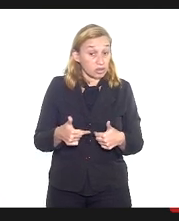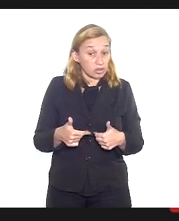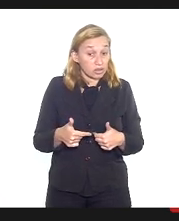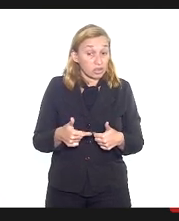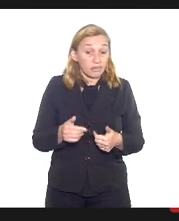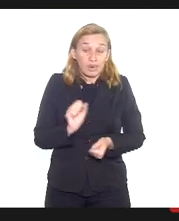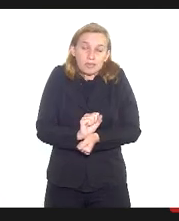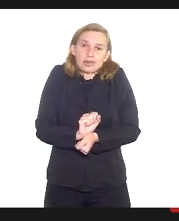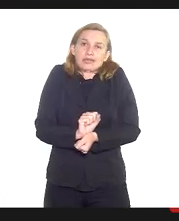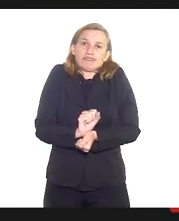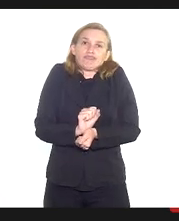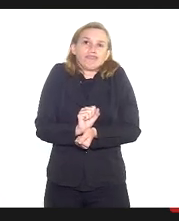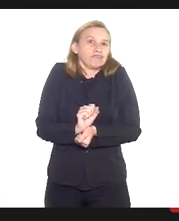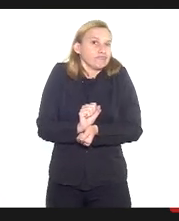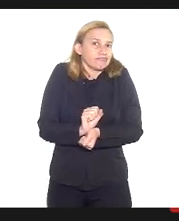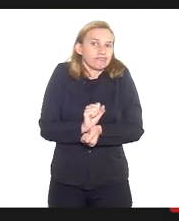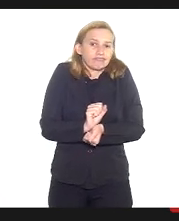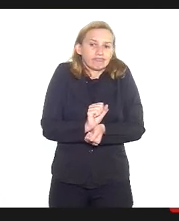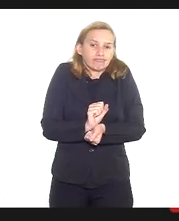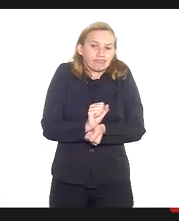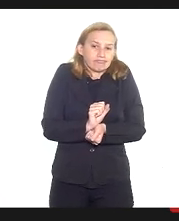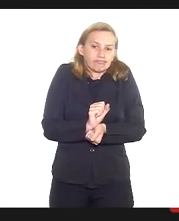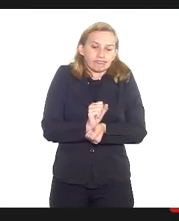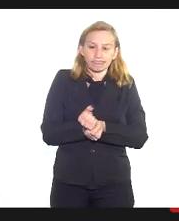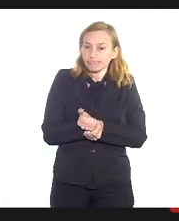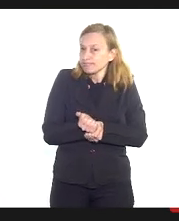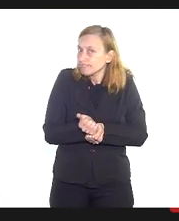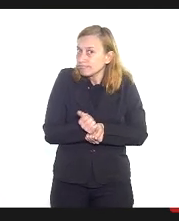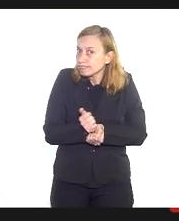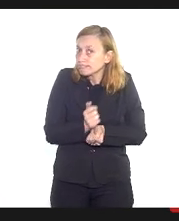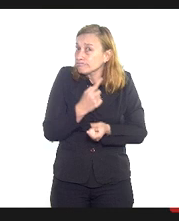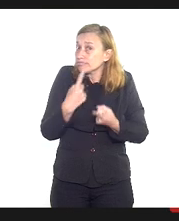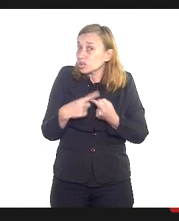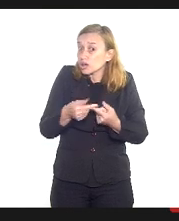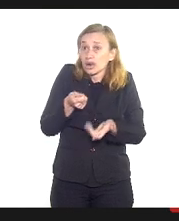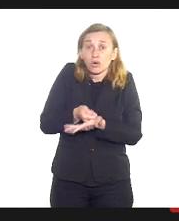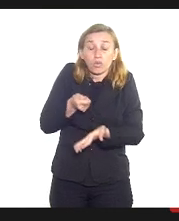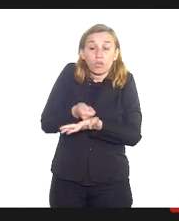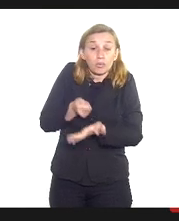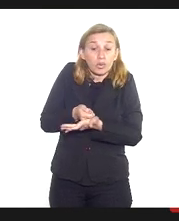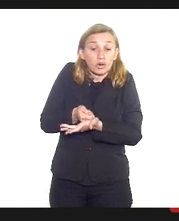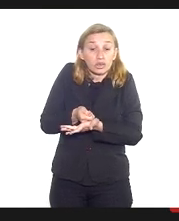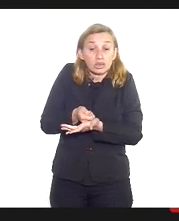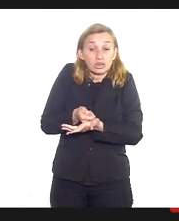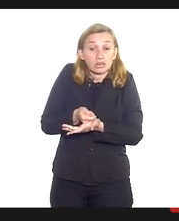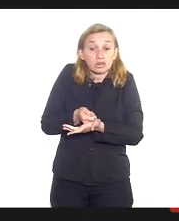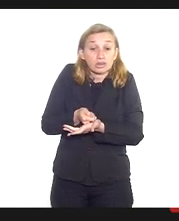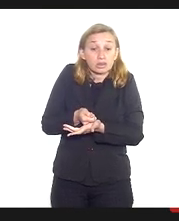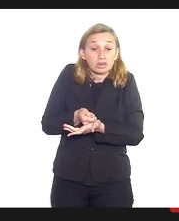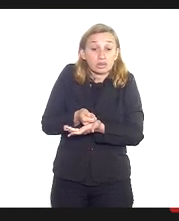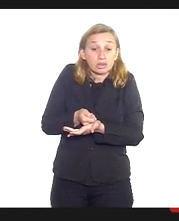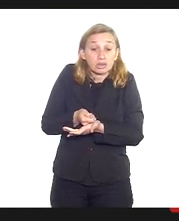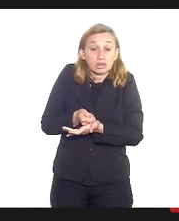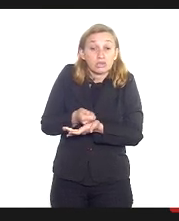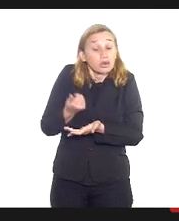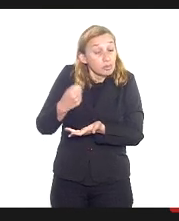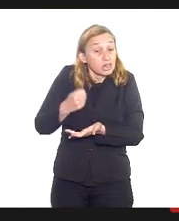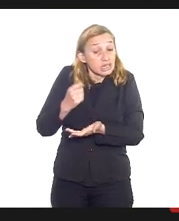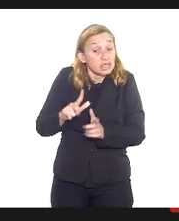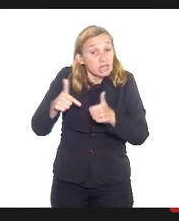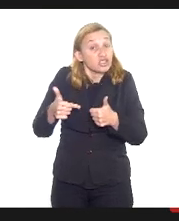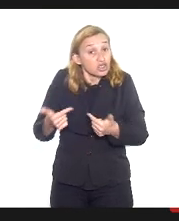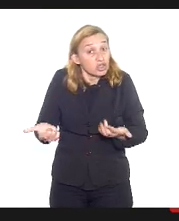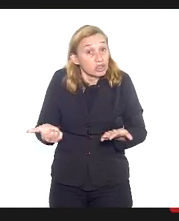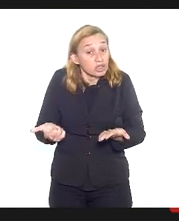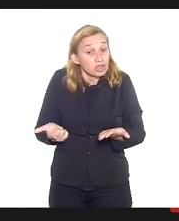fica paralisado. Porque a cobrança será derivada disso. Porque, se você fazer